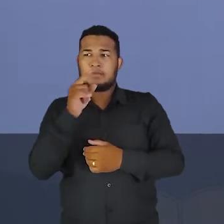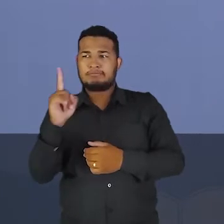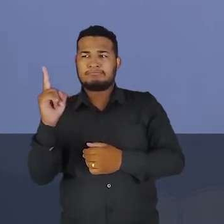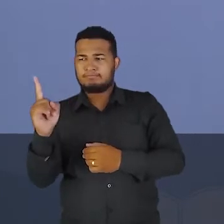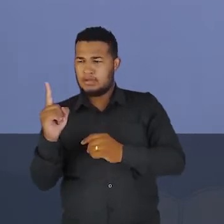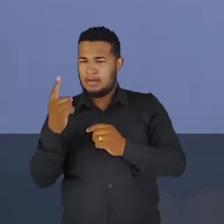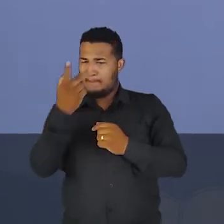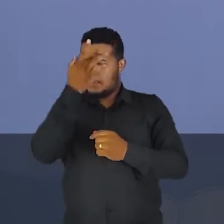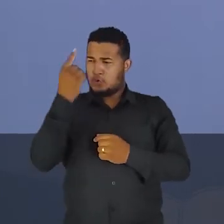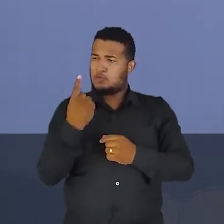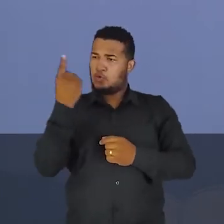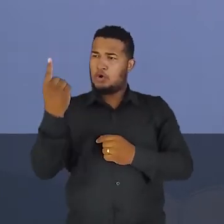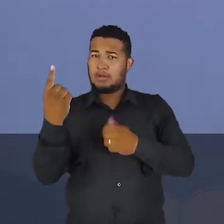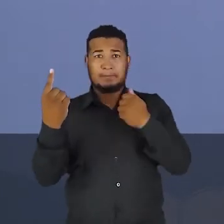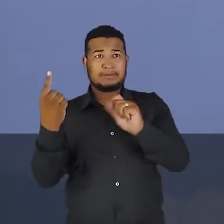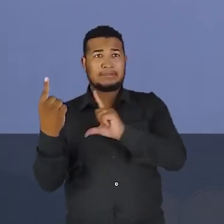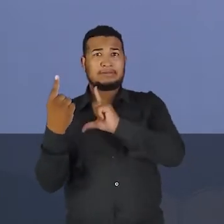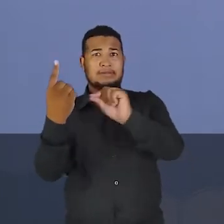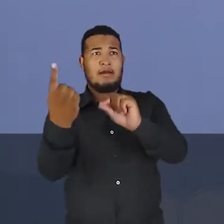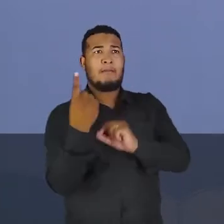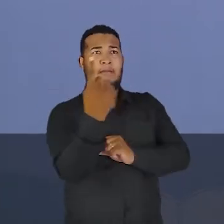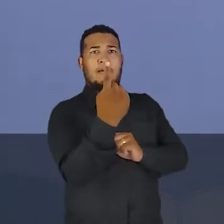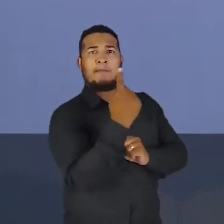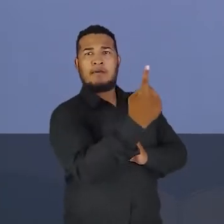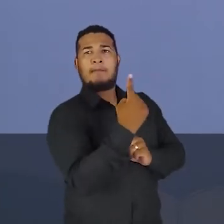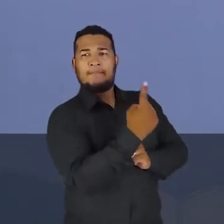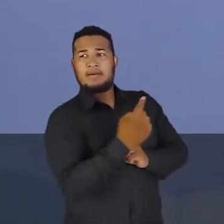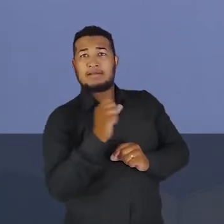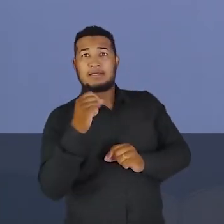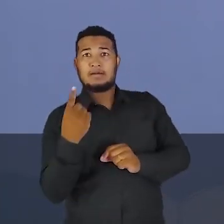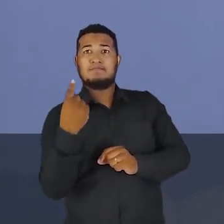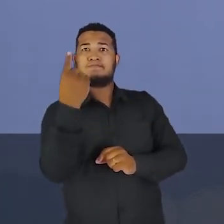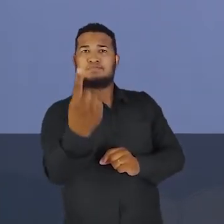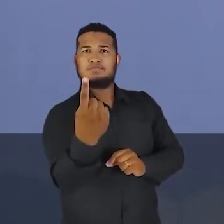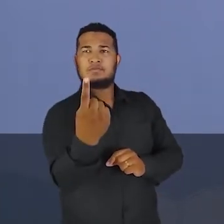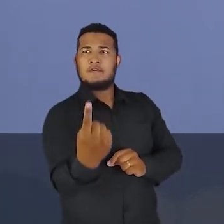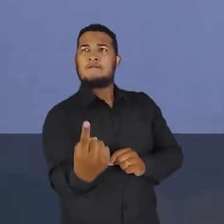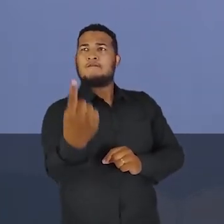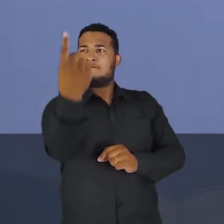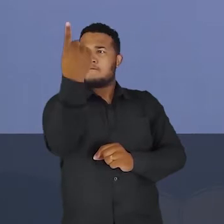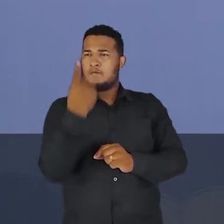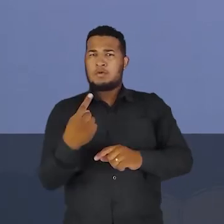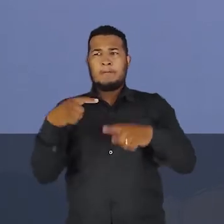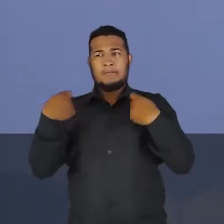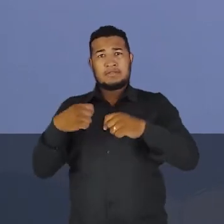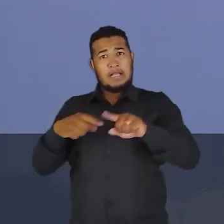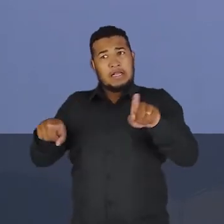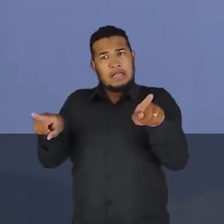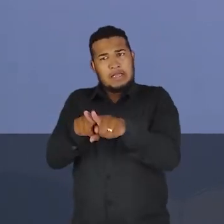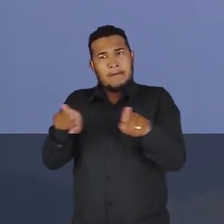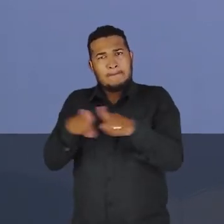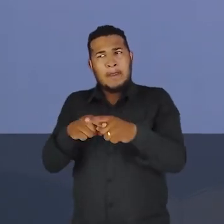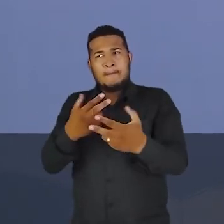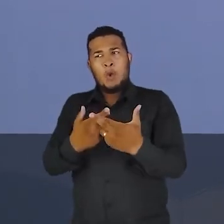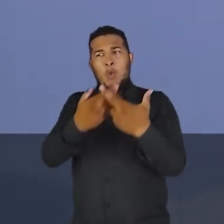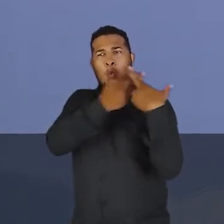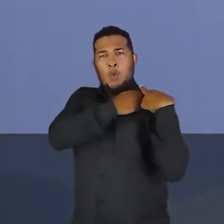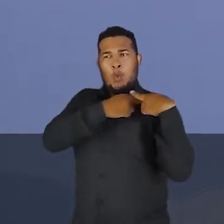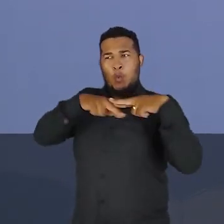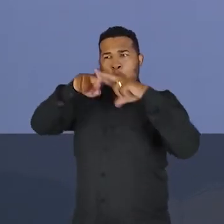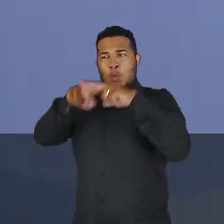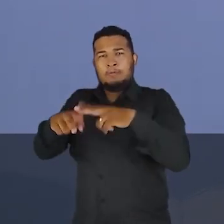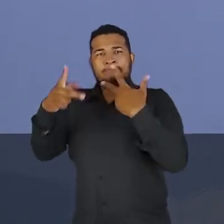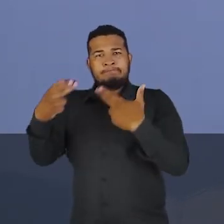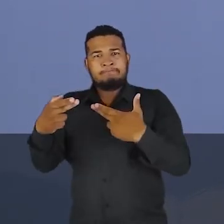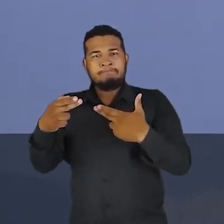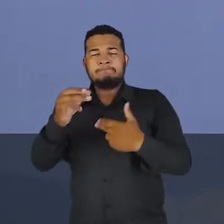seu parceiro, precisa sair? Ao sair, quando ele retorna, ele precisa também se corresponsabilizar? Não é porque